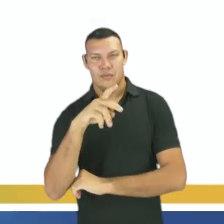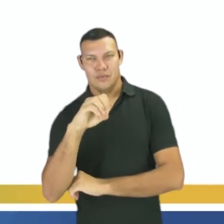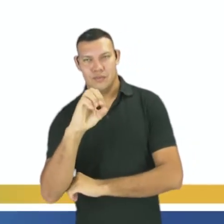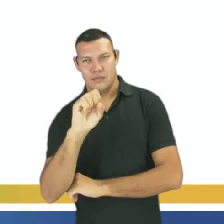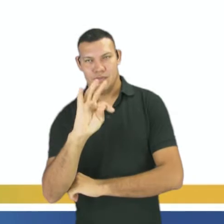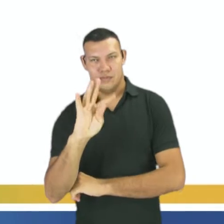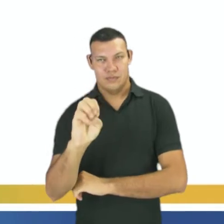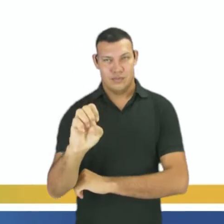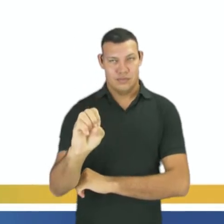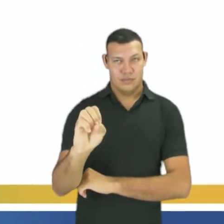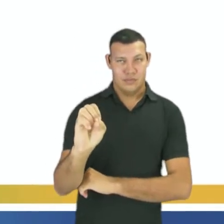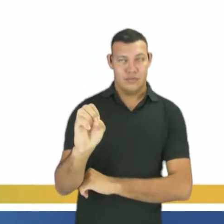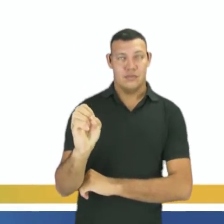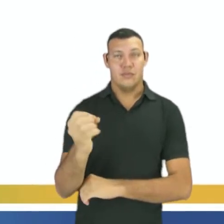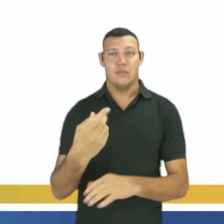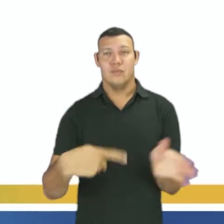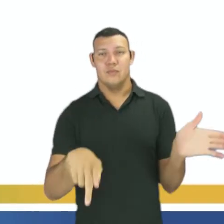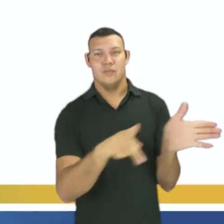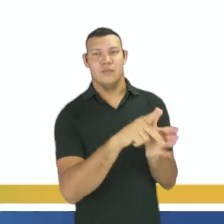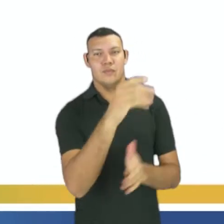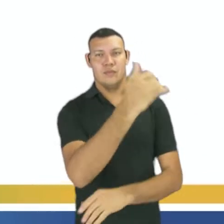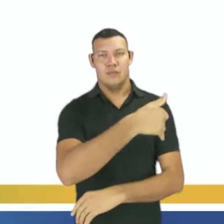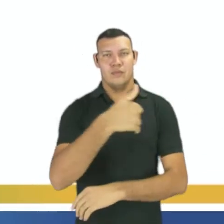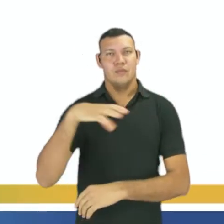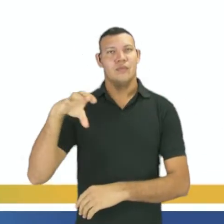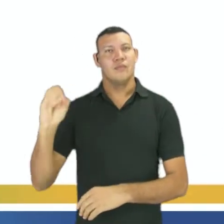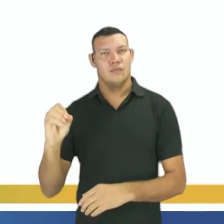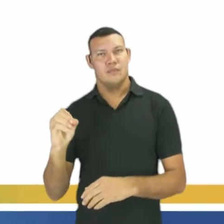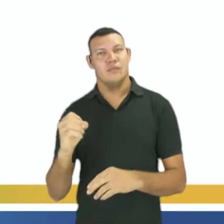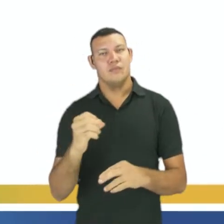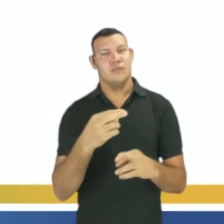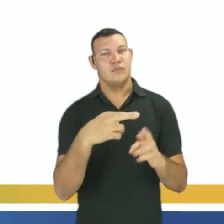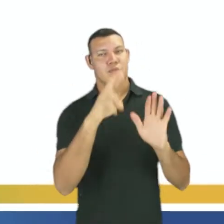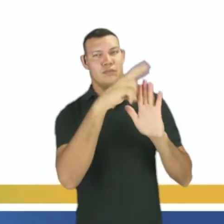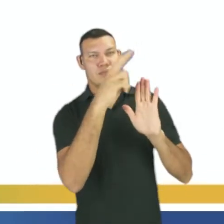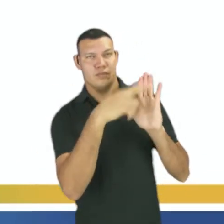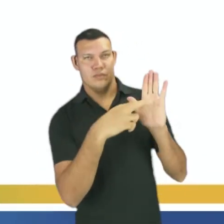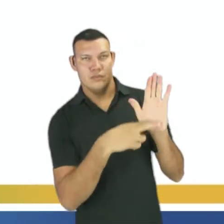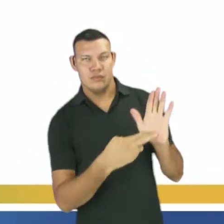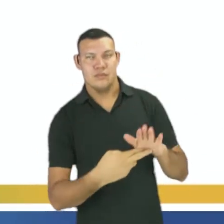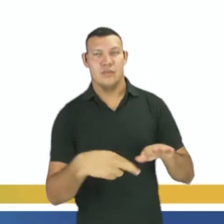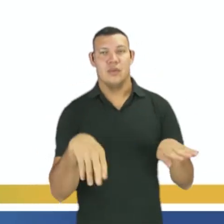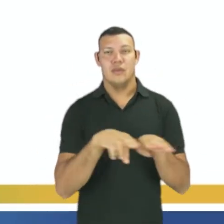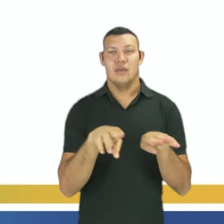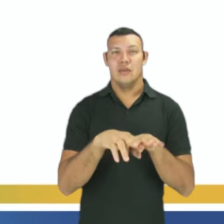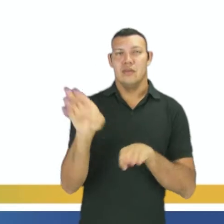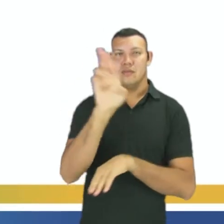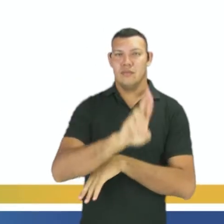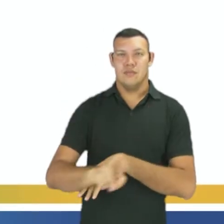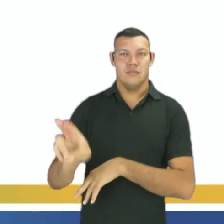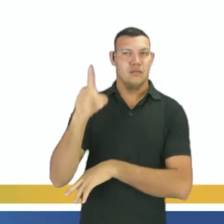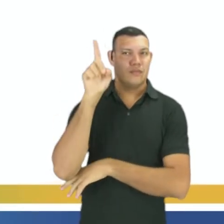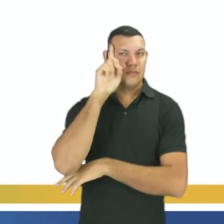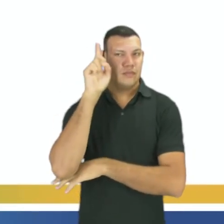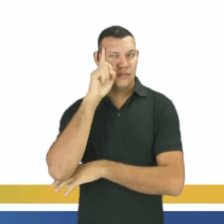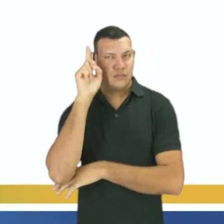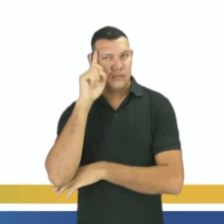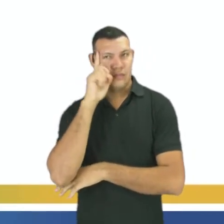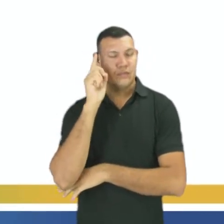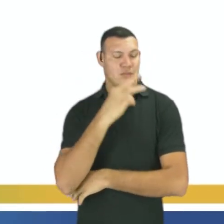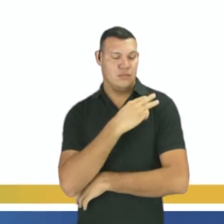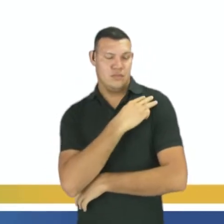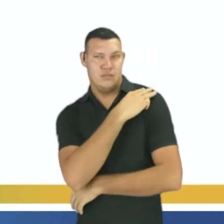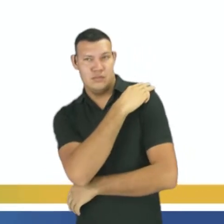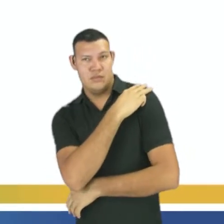contendo oxigênio, suas propriedades e aplicações no cotidiano. Essa aula é para a terceira série do ensino médio. Eu sou a